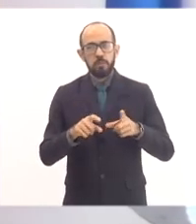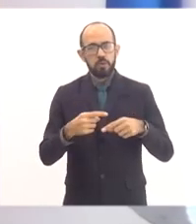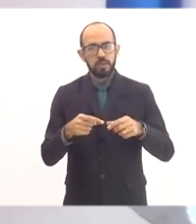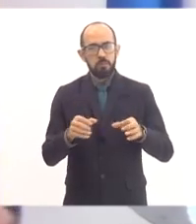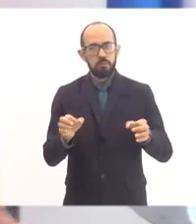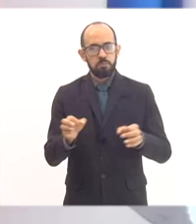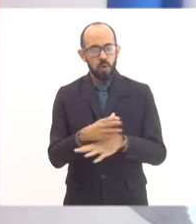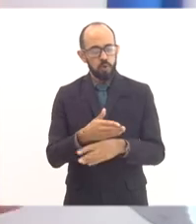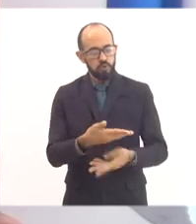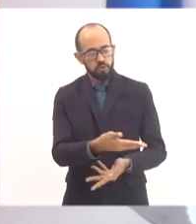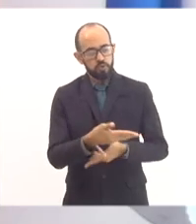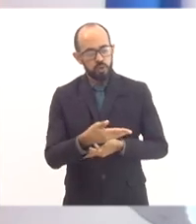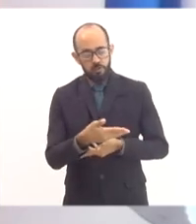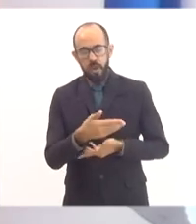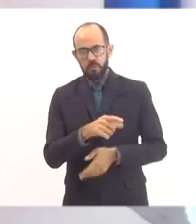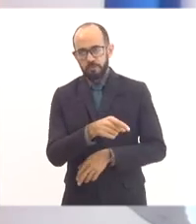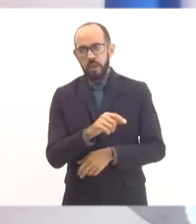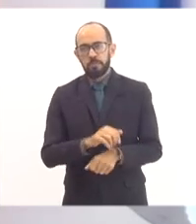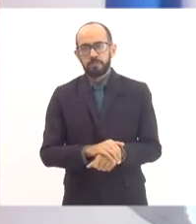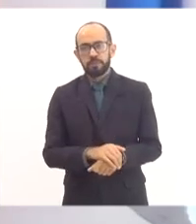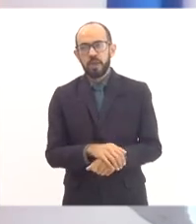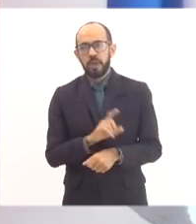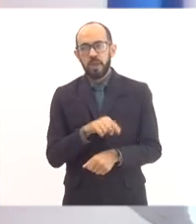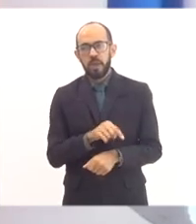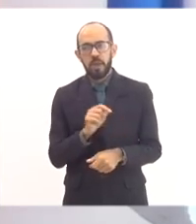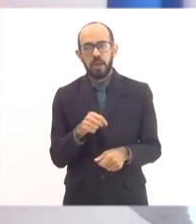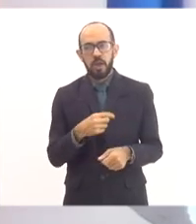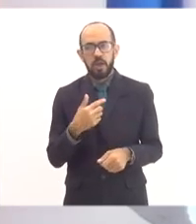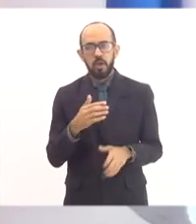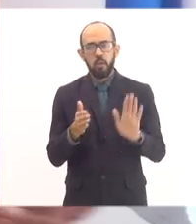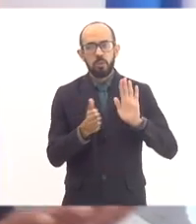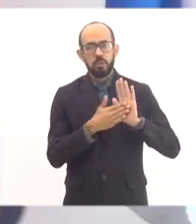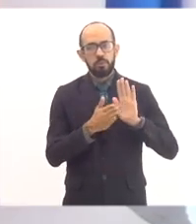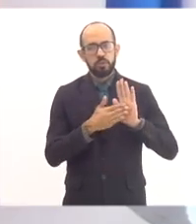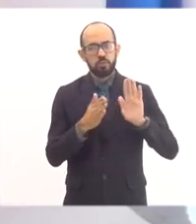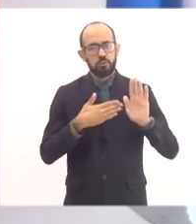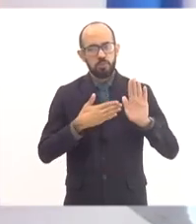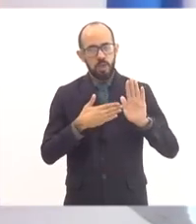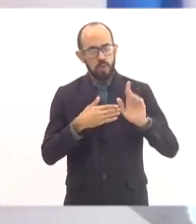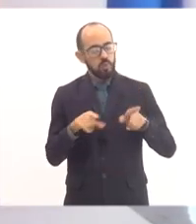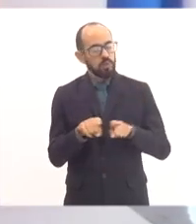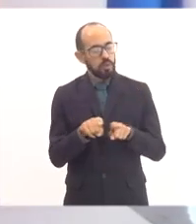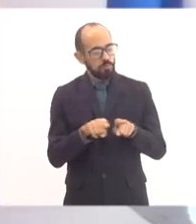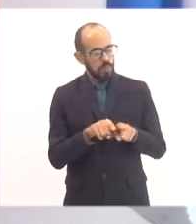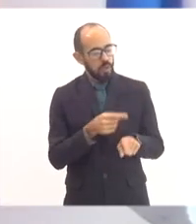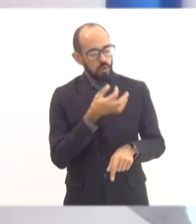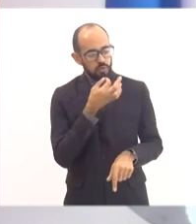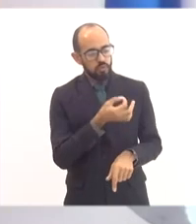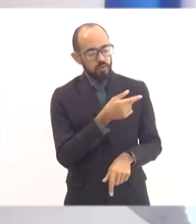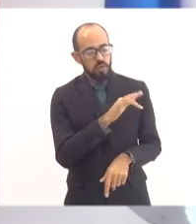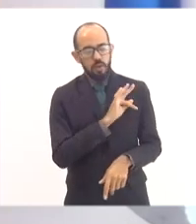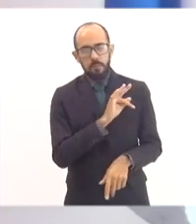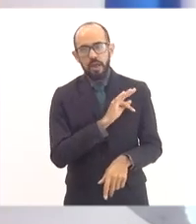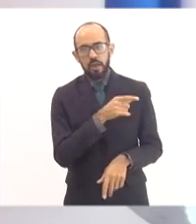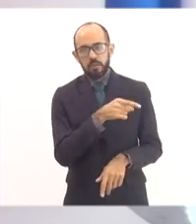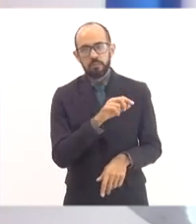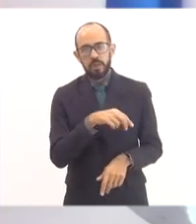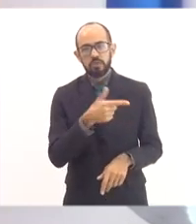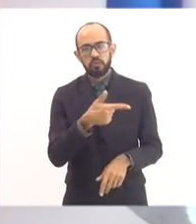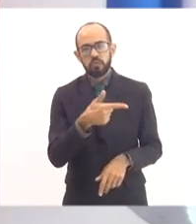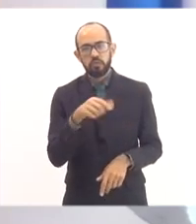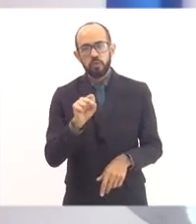chamar. E é esse o compromisso que eu faço aqui, né, com esse encaminhamento da deputada Marta Rocha, da gente avançar em relação ao Corpo de Bombeiros às 28